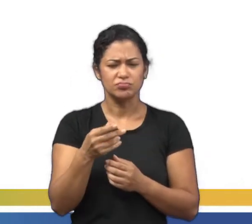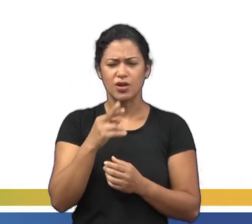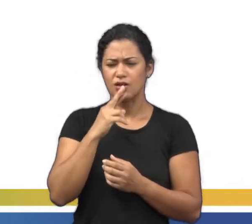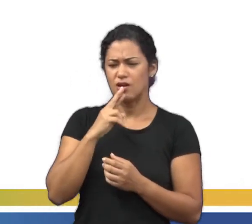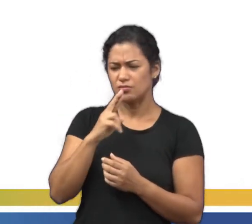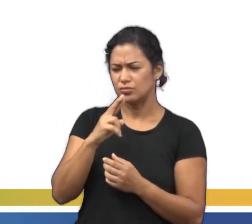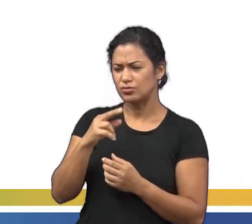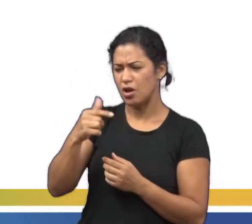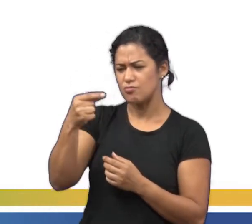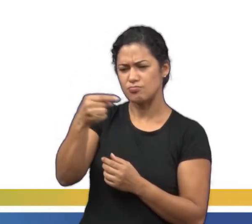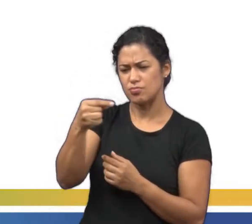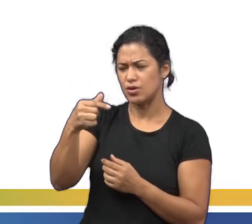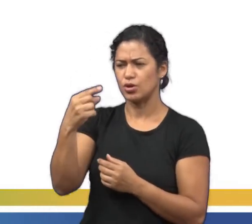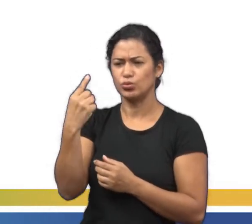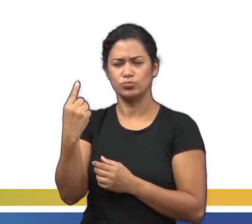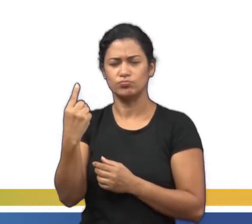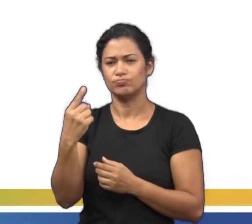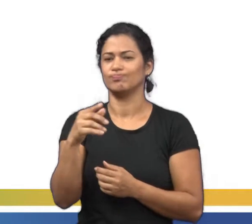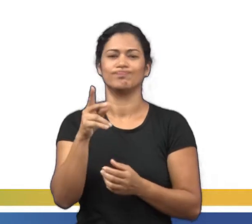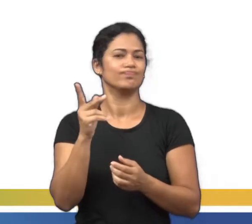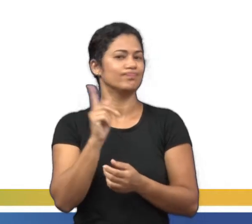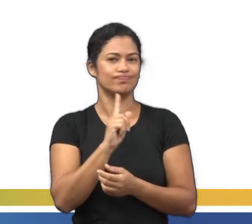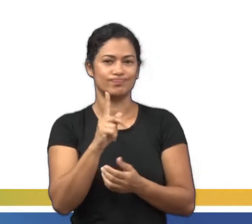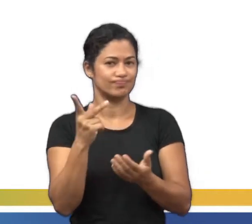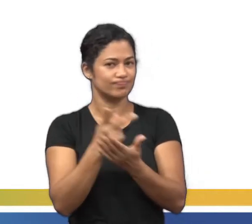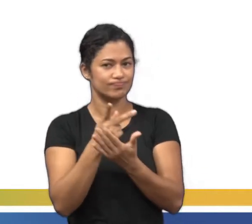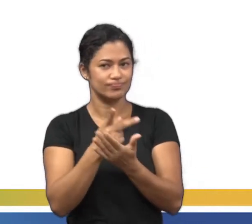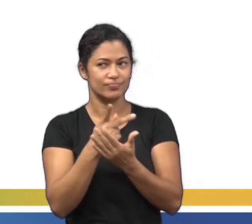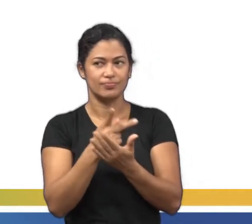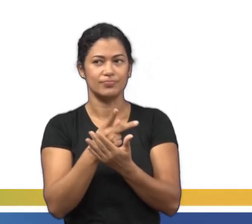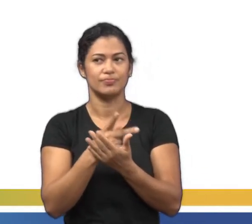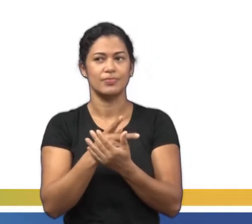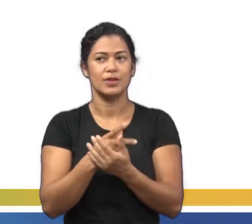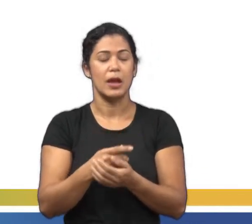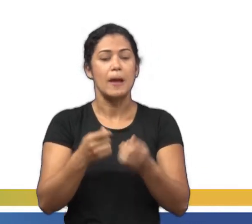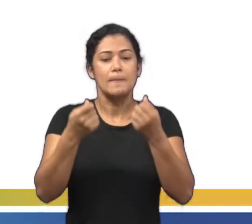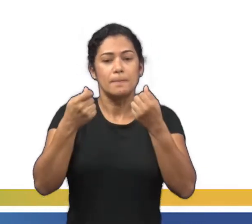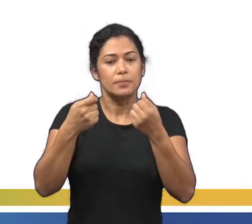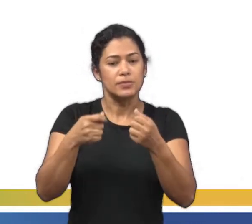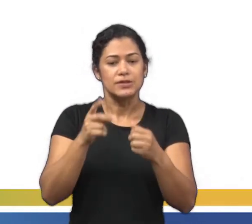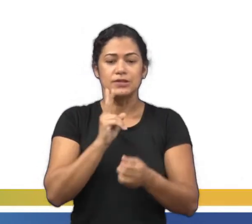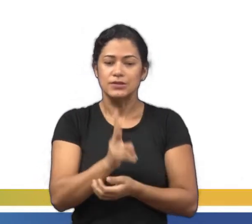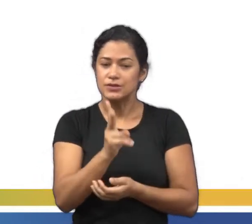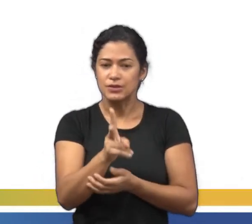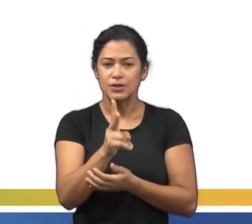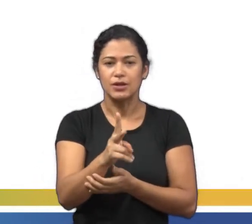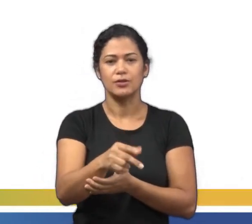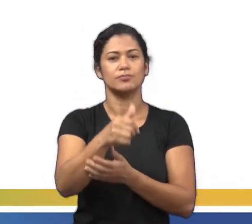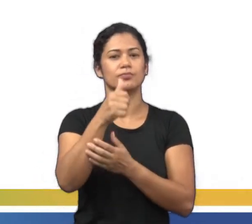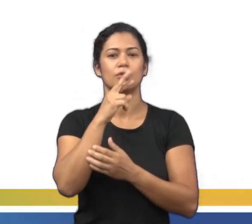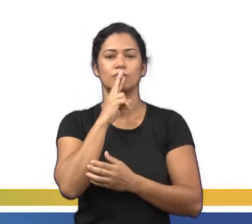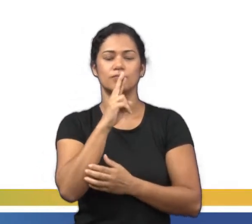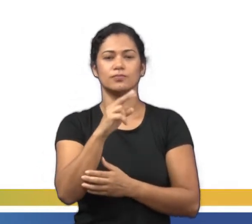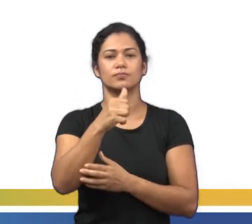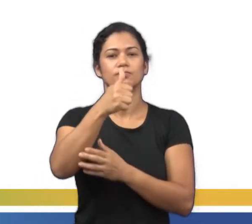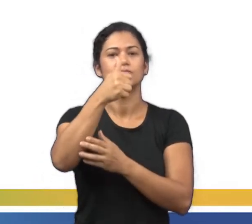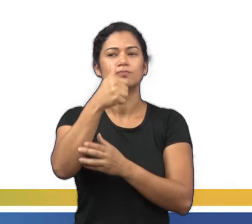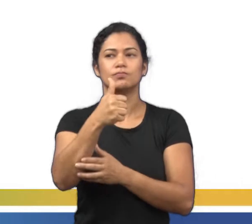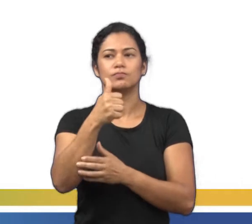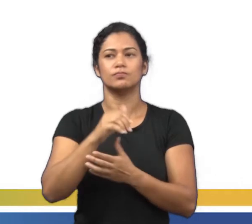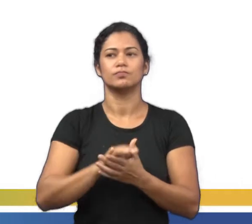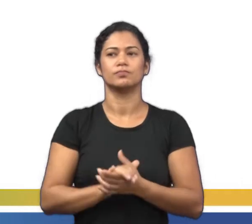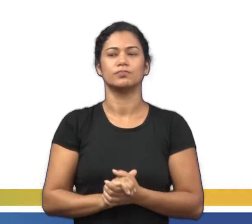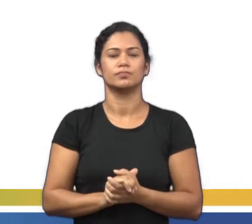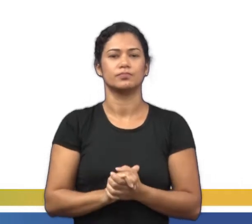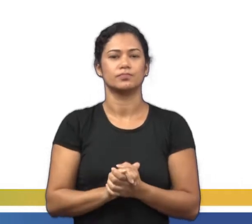não importa qual seja o número, qualquer número real não nulo, o resultado é 1. 1 é positivo,